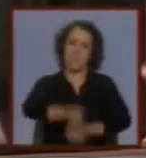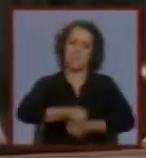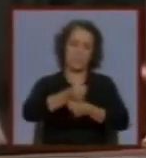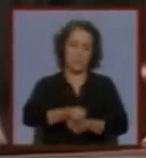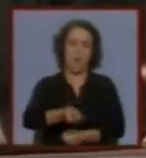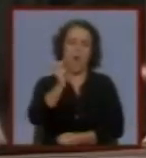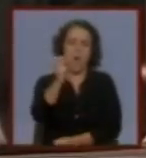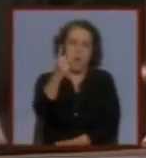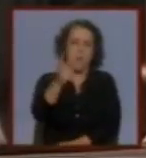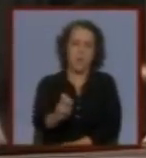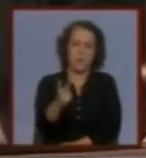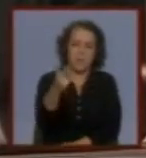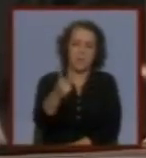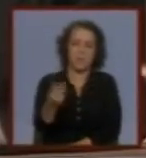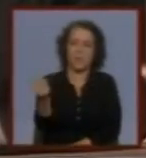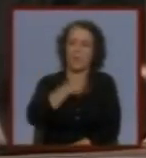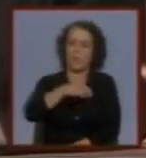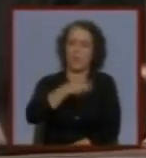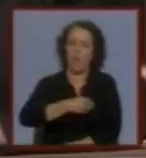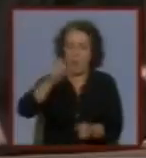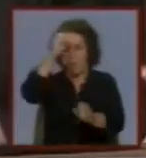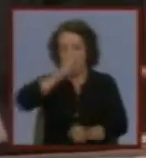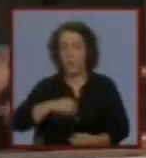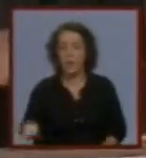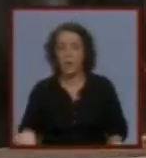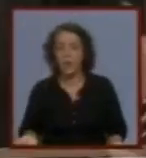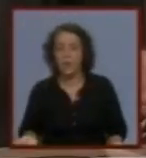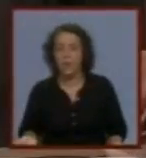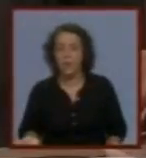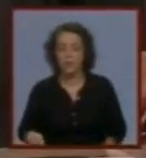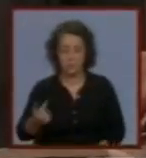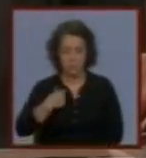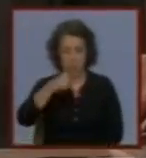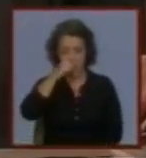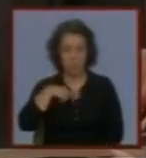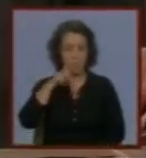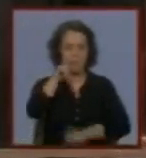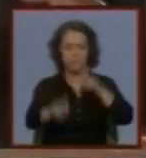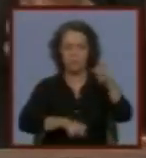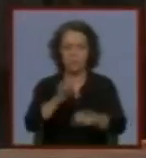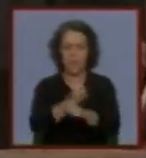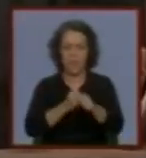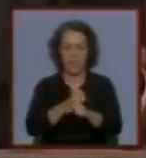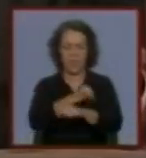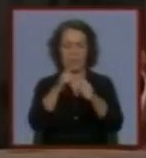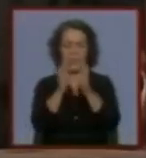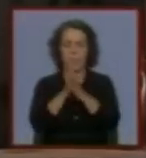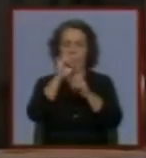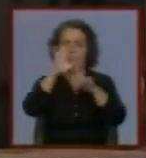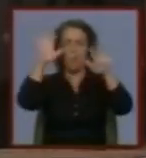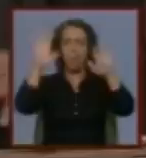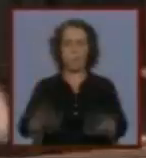pagavam aos lavradores o fruto do seu trabalho eu cheguei a várias ilhas que a situação era de estagnação